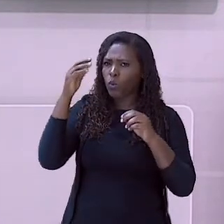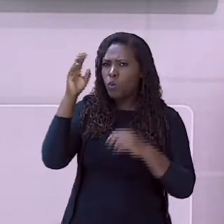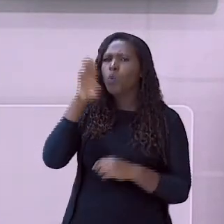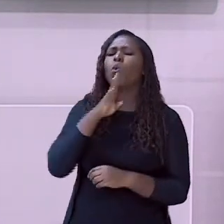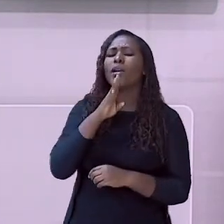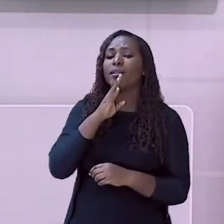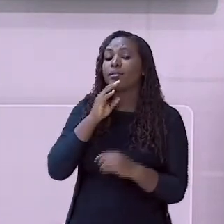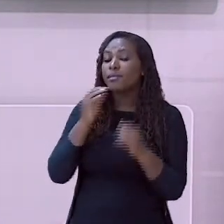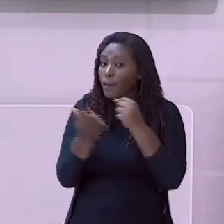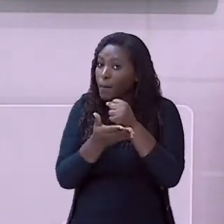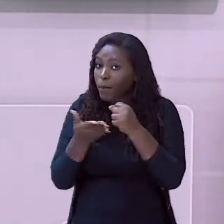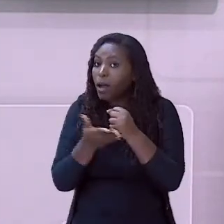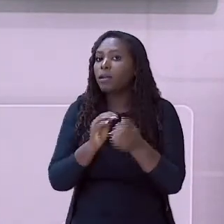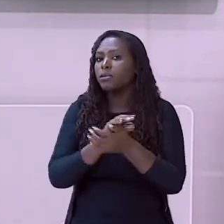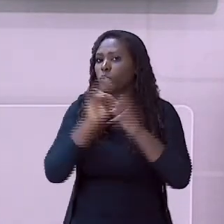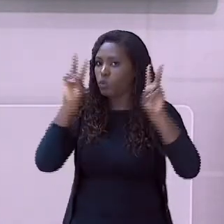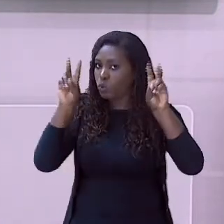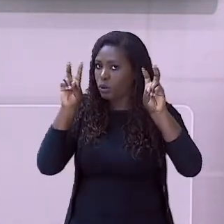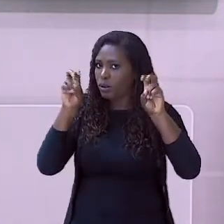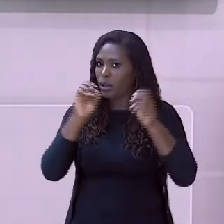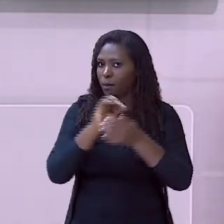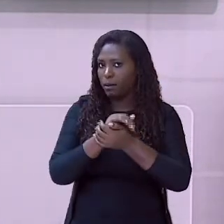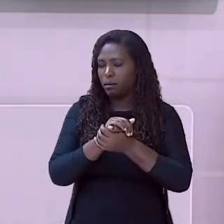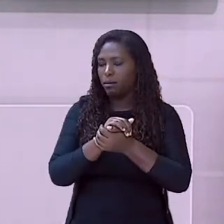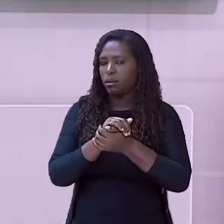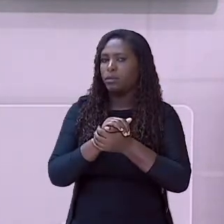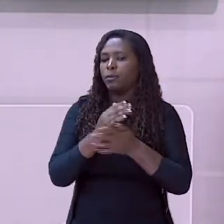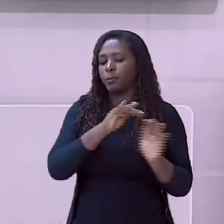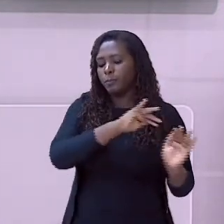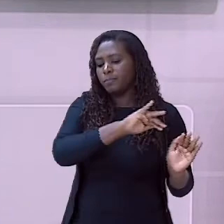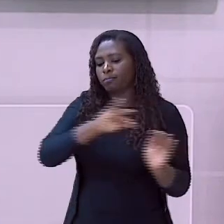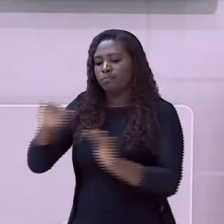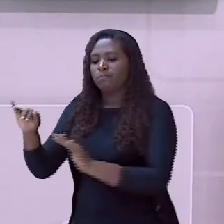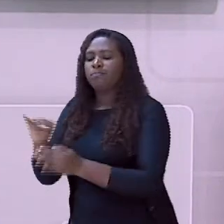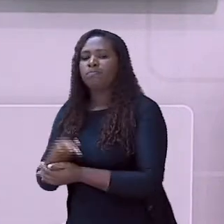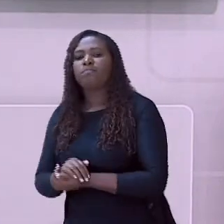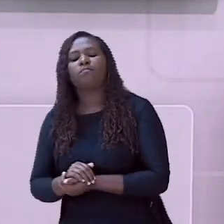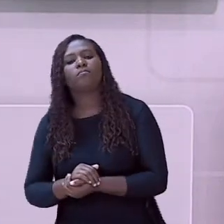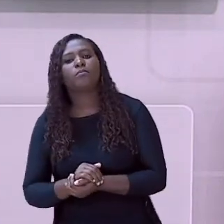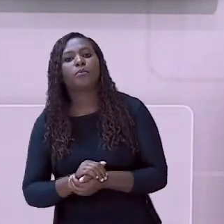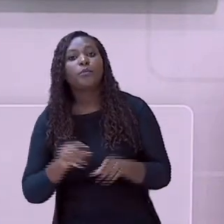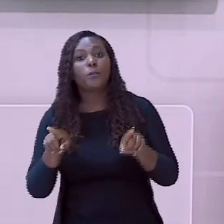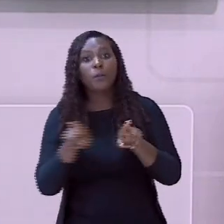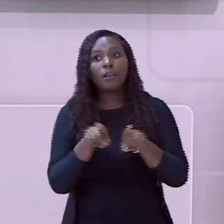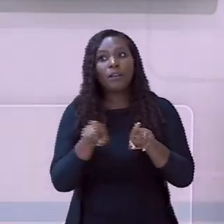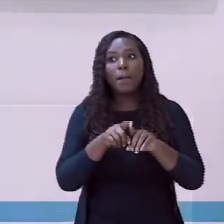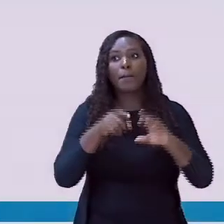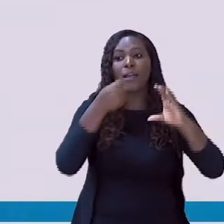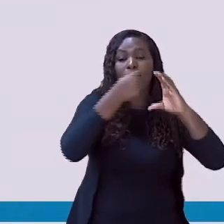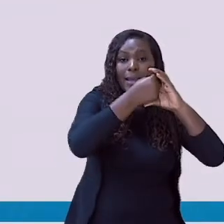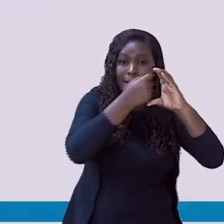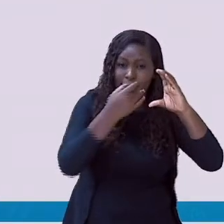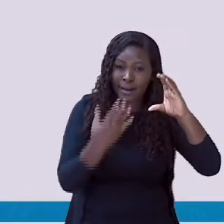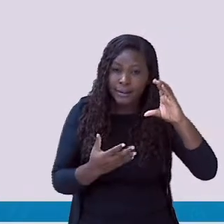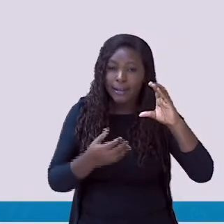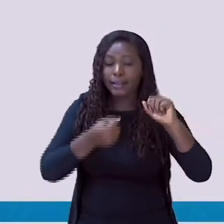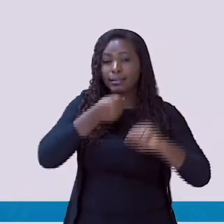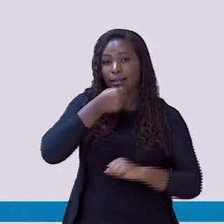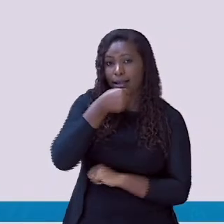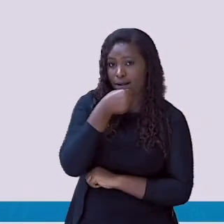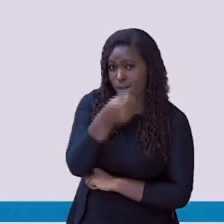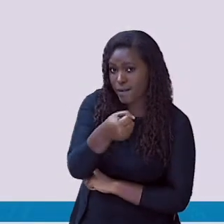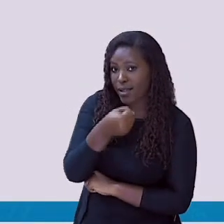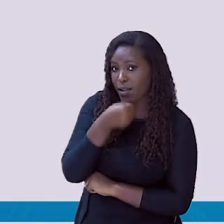Algumas características sobre entrevista. Entrevistas são geralmente textos informativos